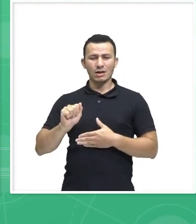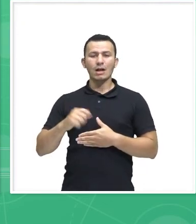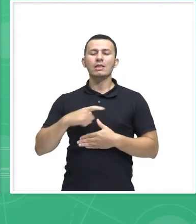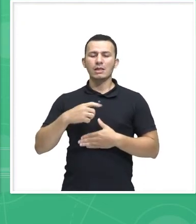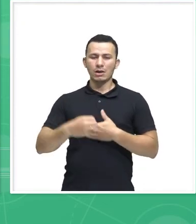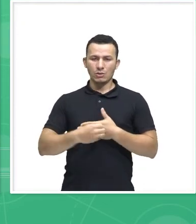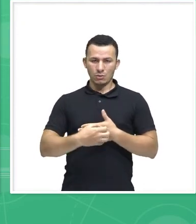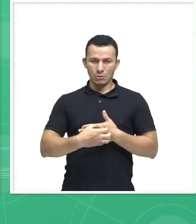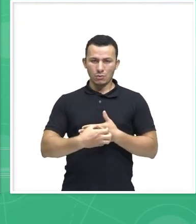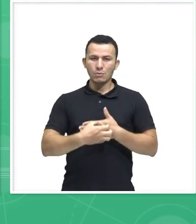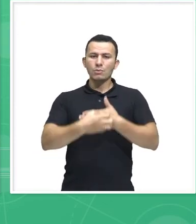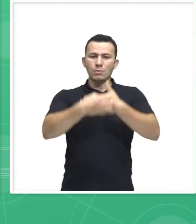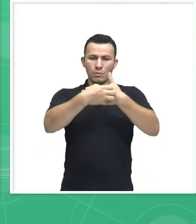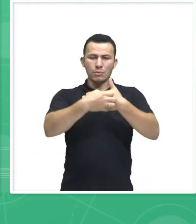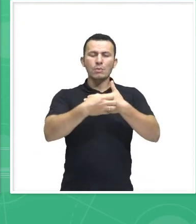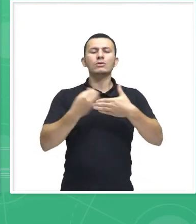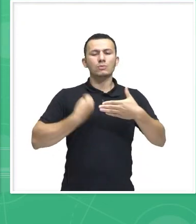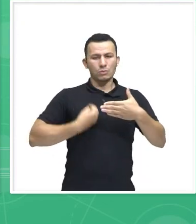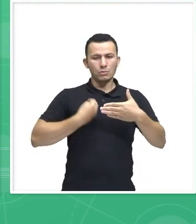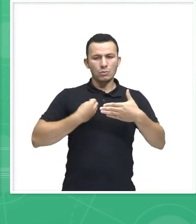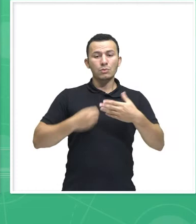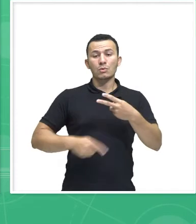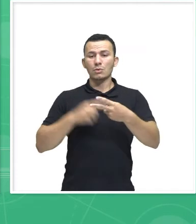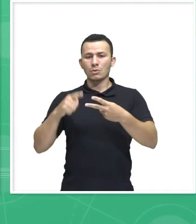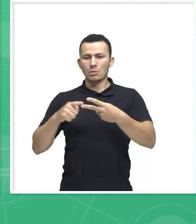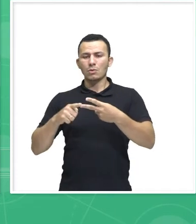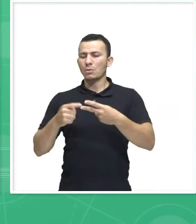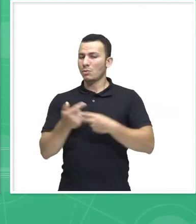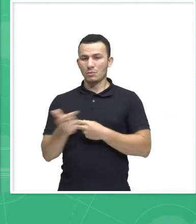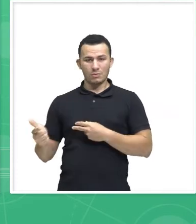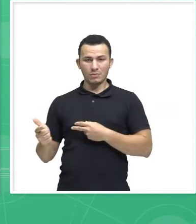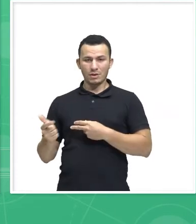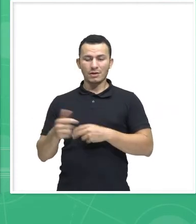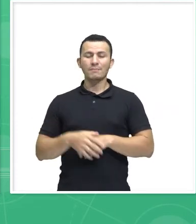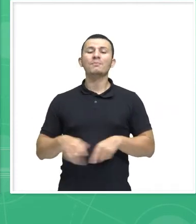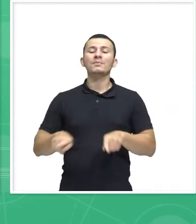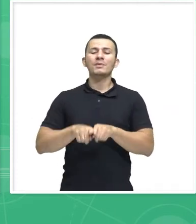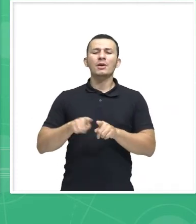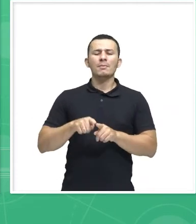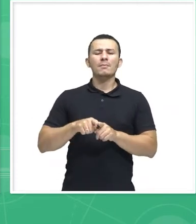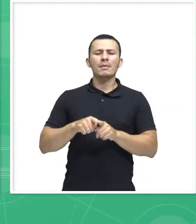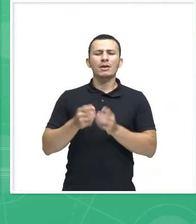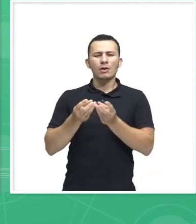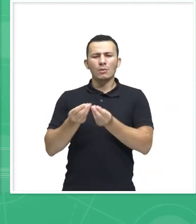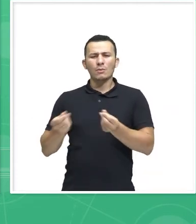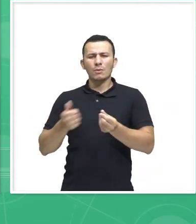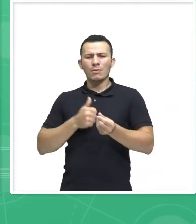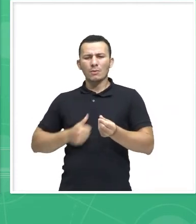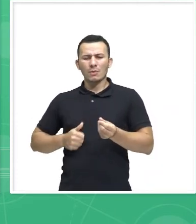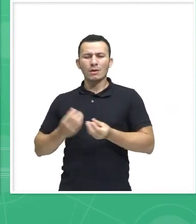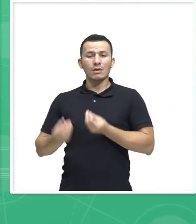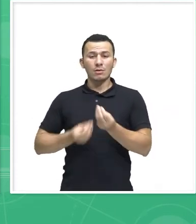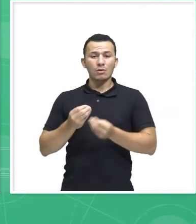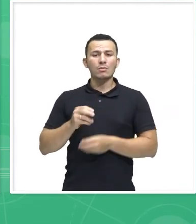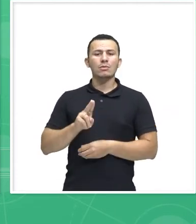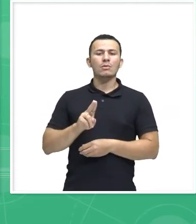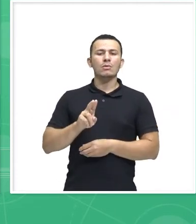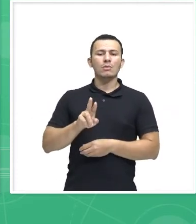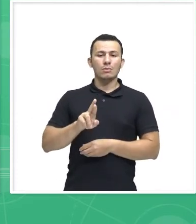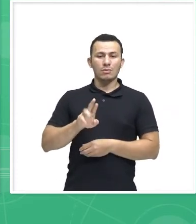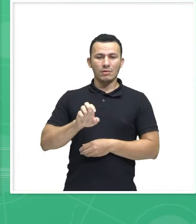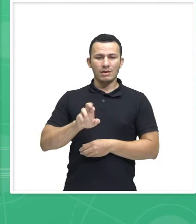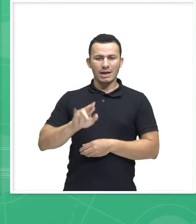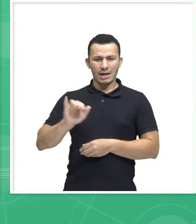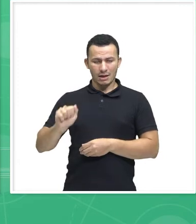Rodrigues não tem e os ossos sim excreção dos condritos vai ser na forma de ureia e nos